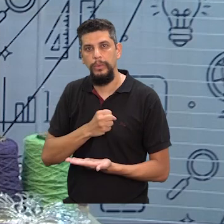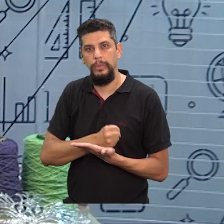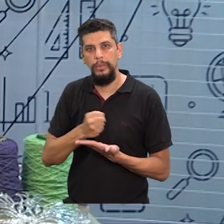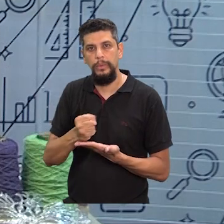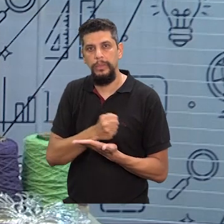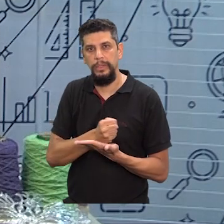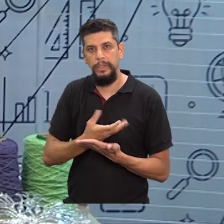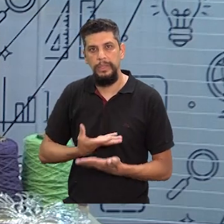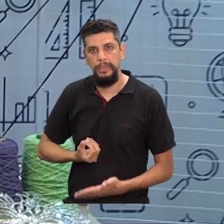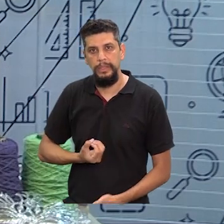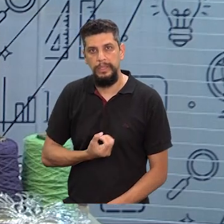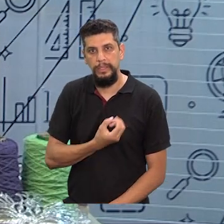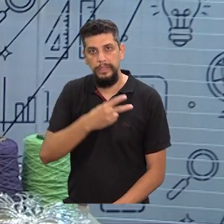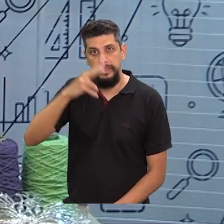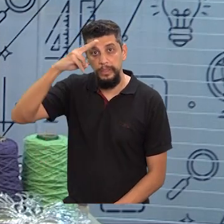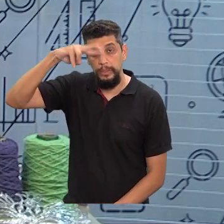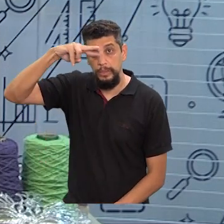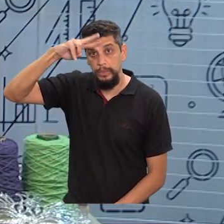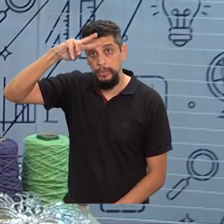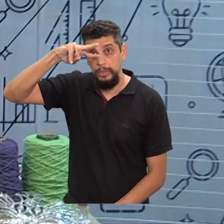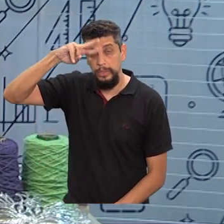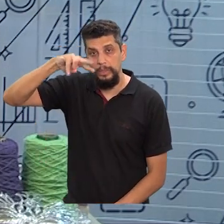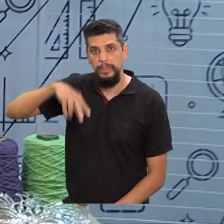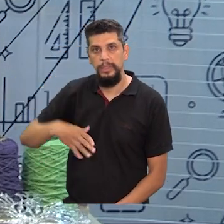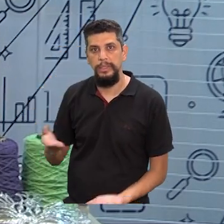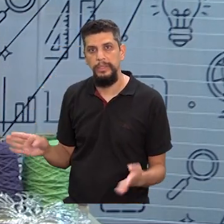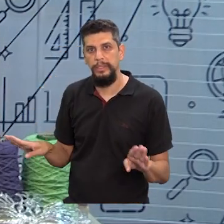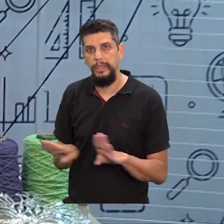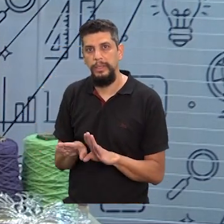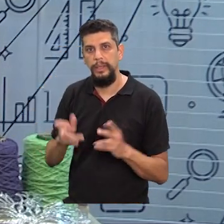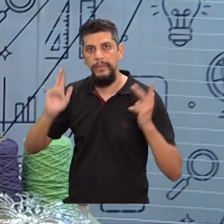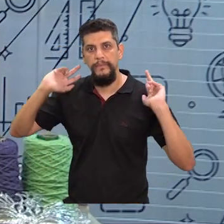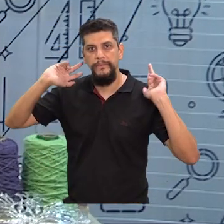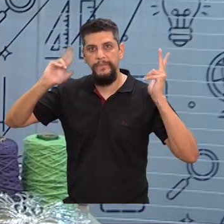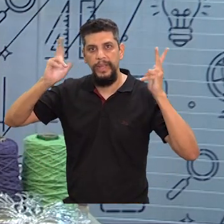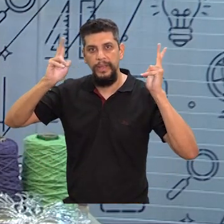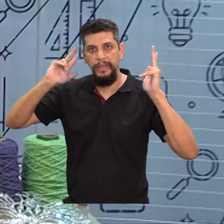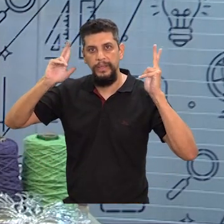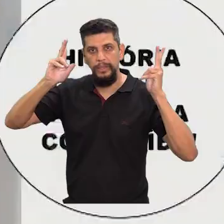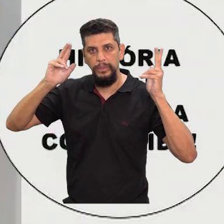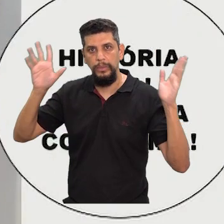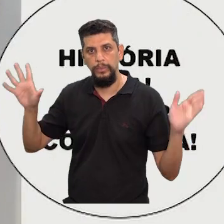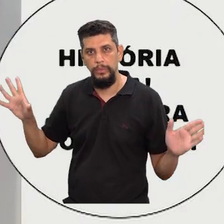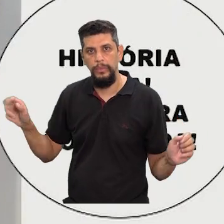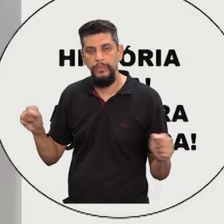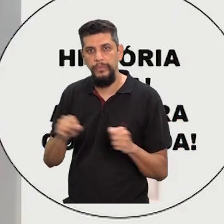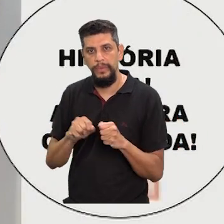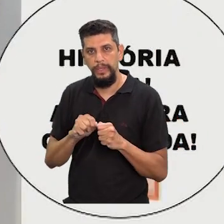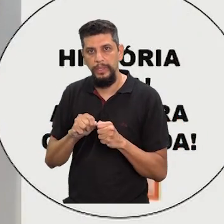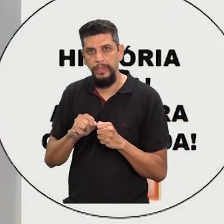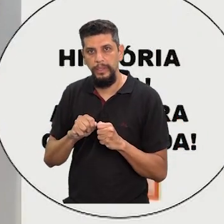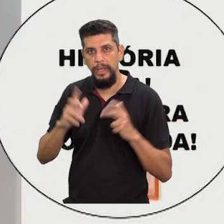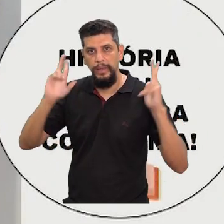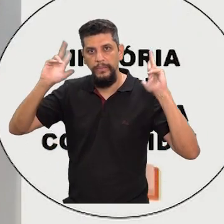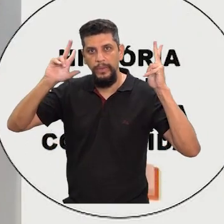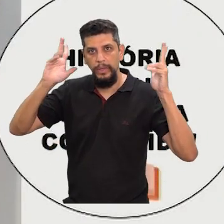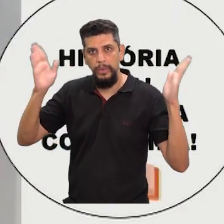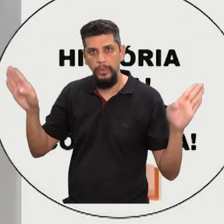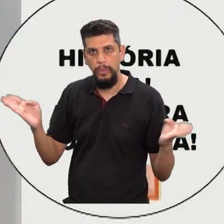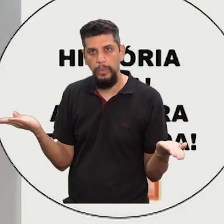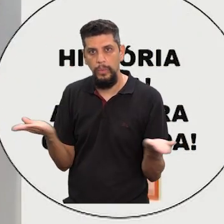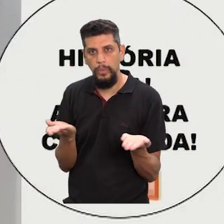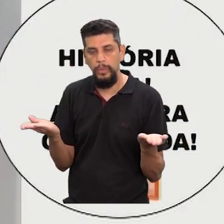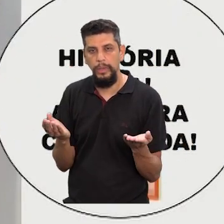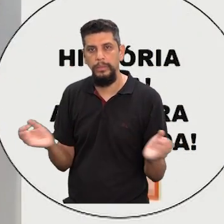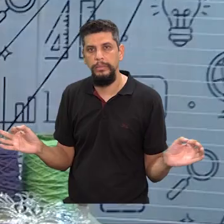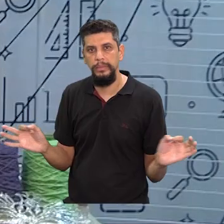carimbo no passaporte aqui. Histórias lidas e aventura concluída. Então, a aventura de